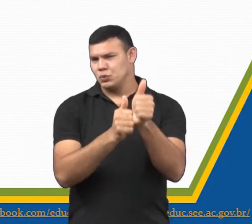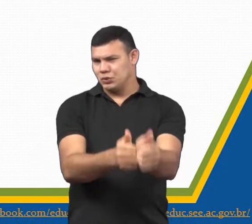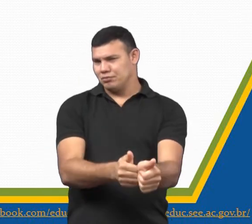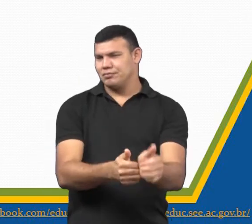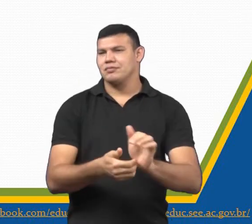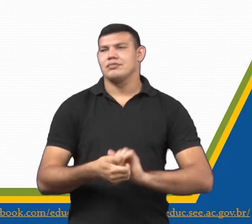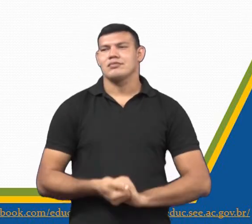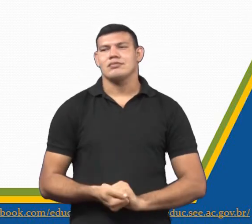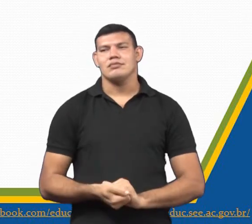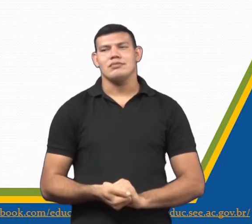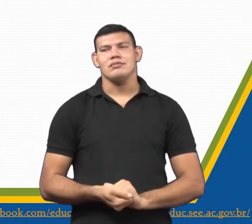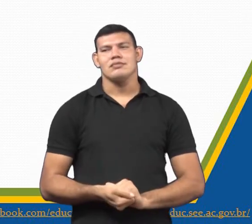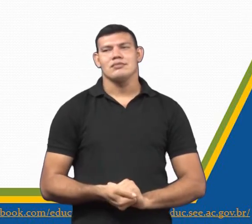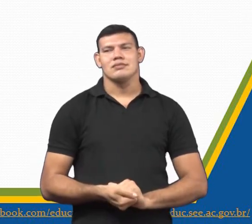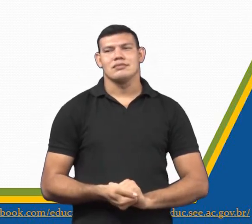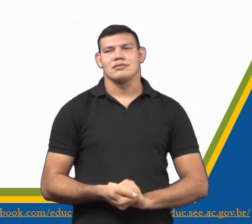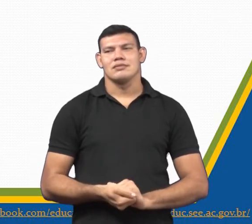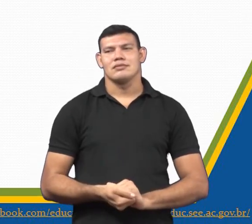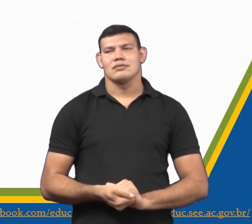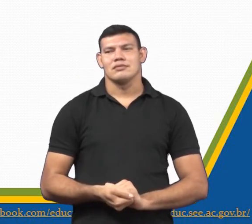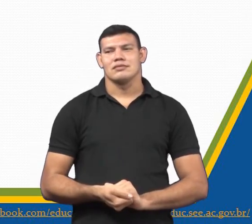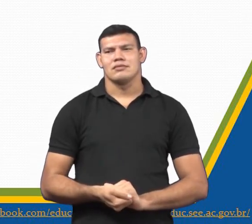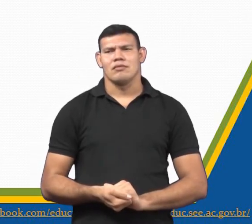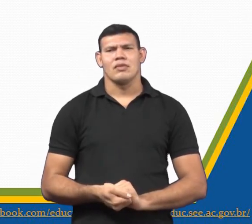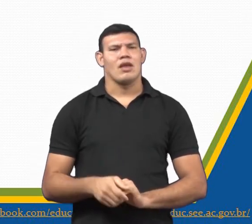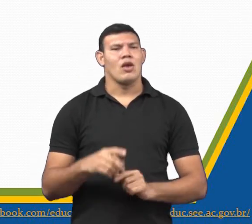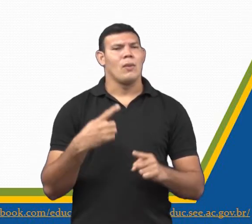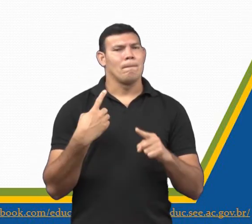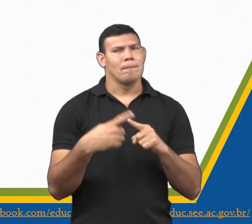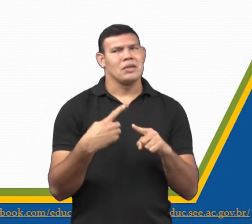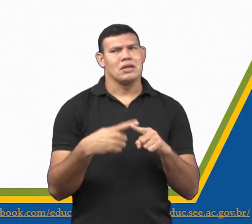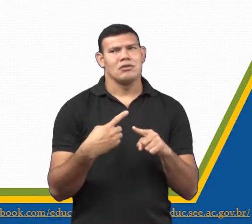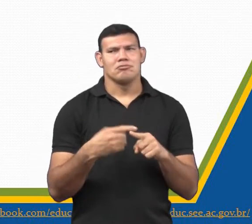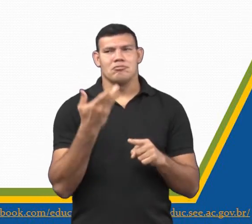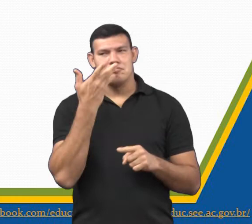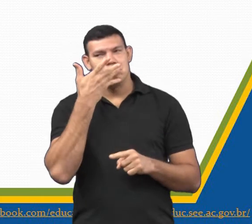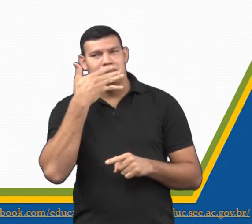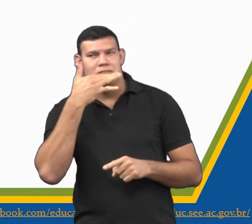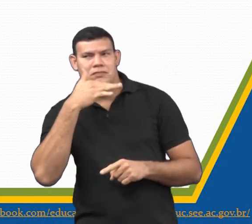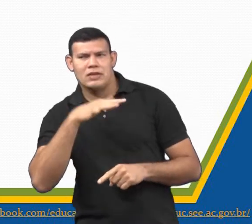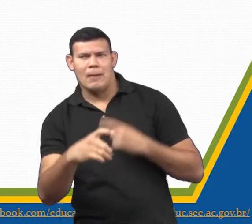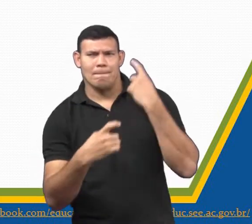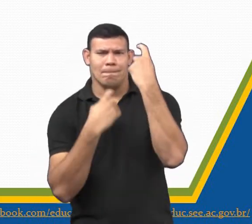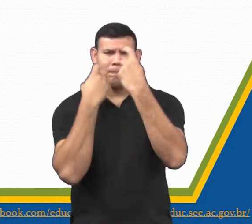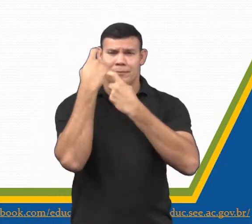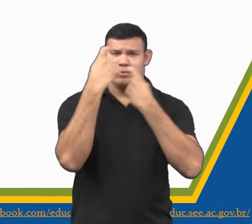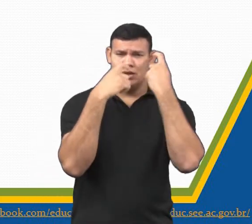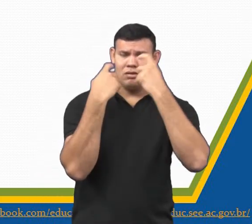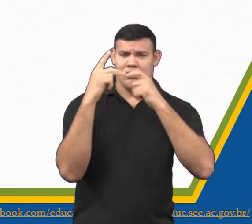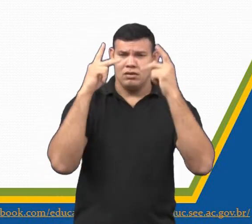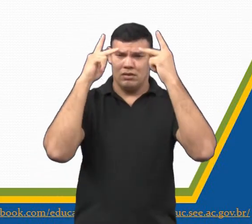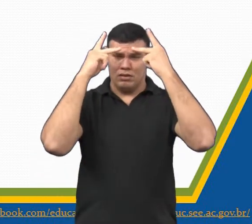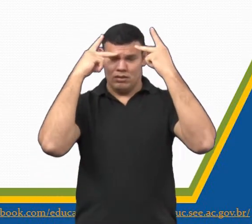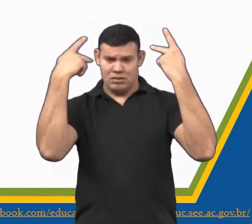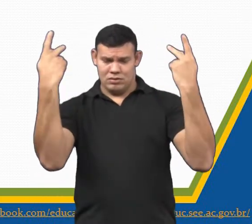de Mafalda presentan una niña preocupada con la humanidad y la paz